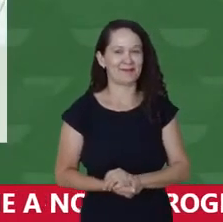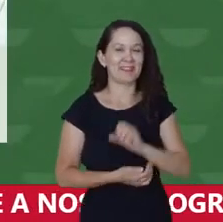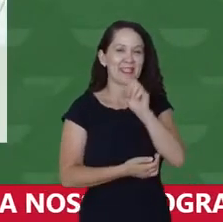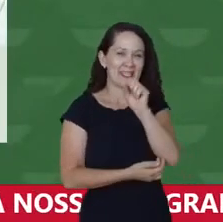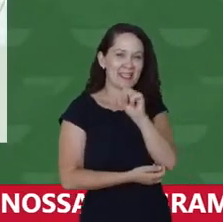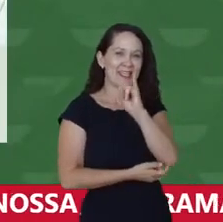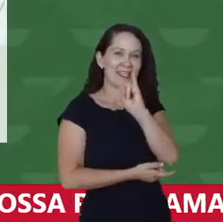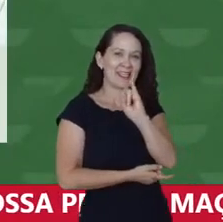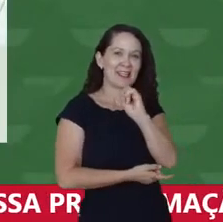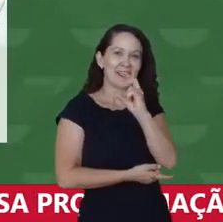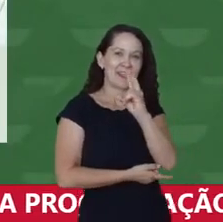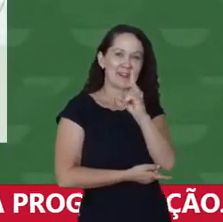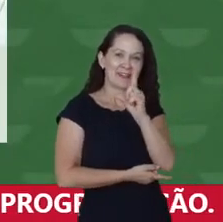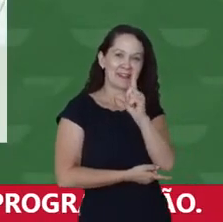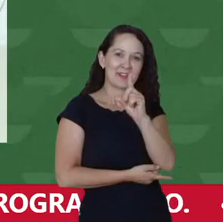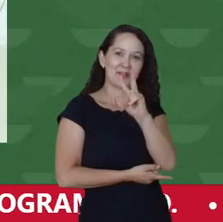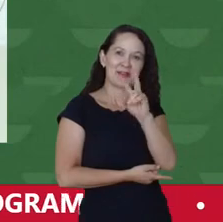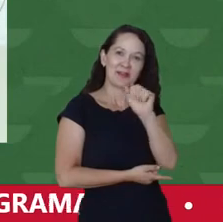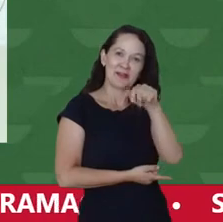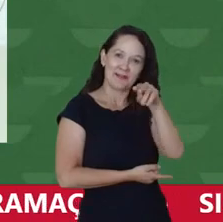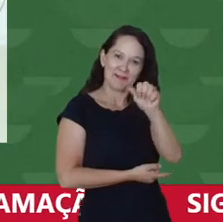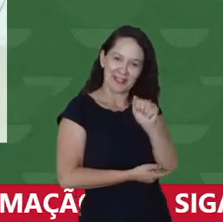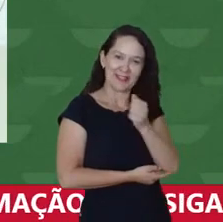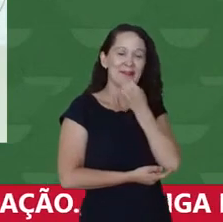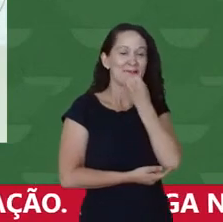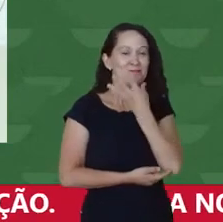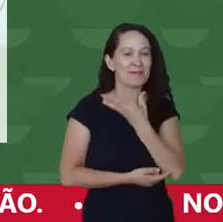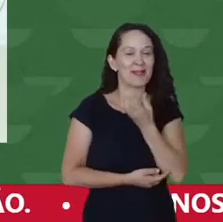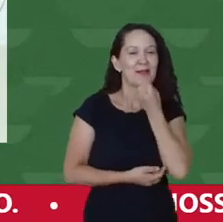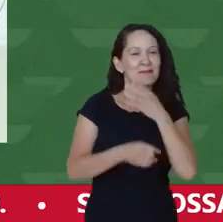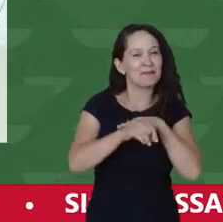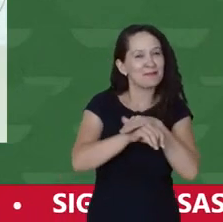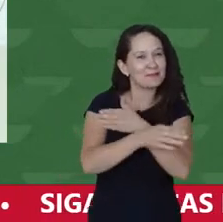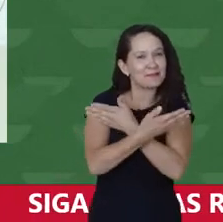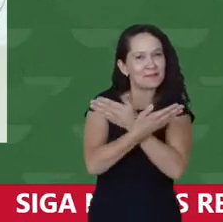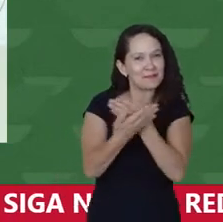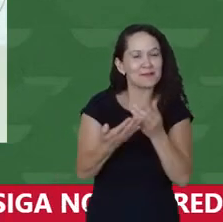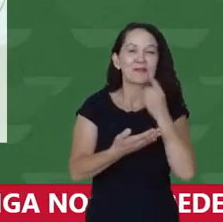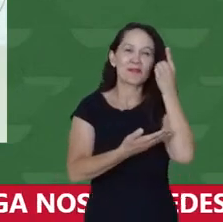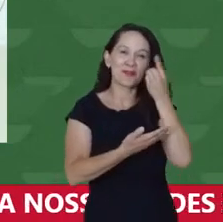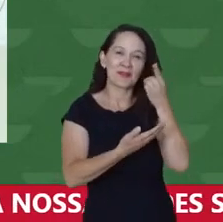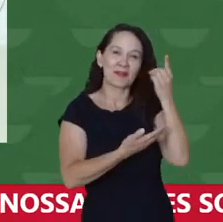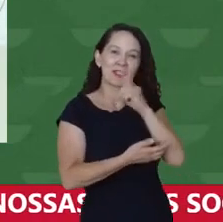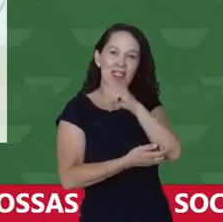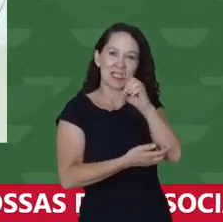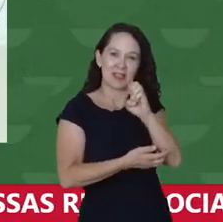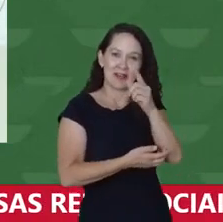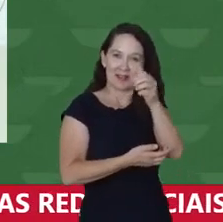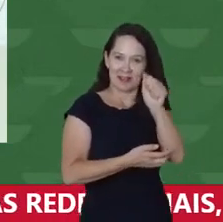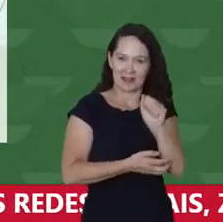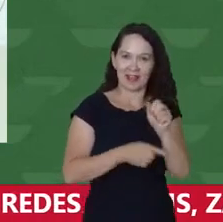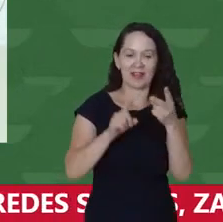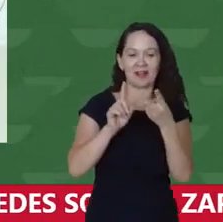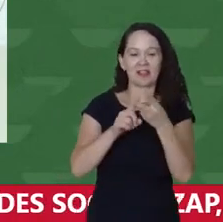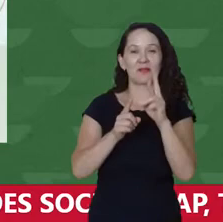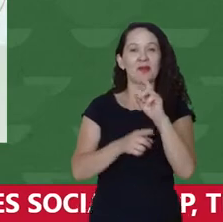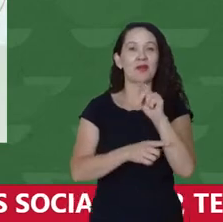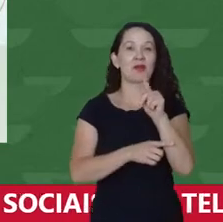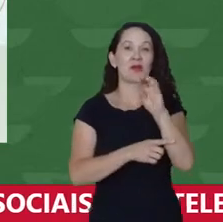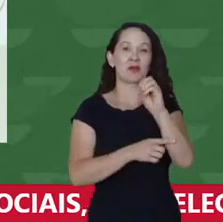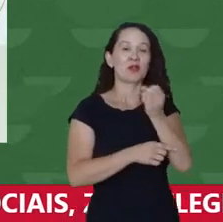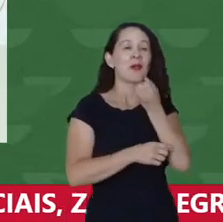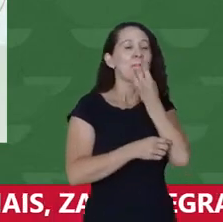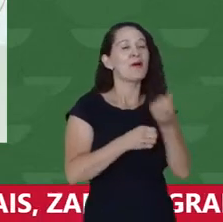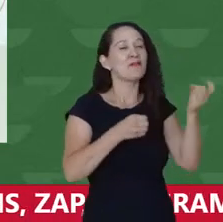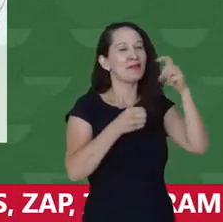é isso. É isso, né, Silvana? Tudo bem? Boa noite, deputado Zeca. Boa noite, Rogério. Muito bom estar aqui mais